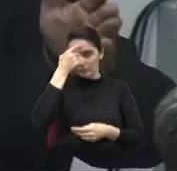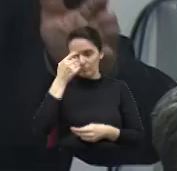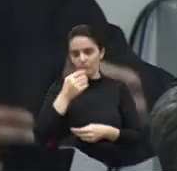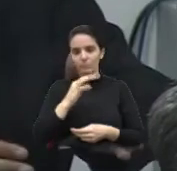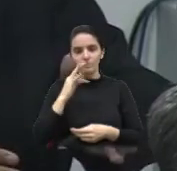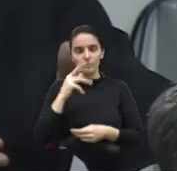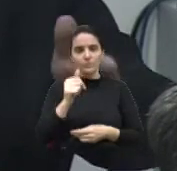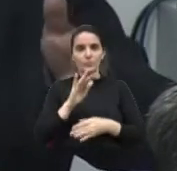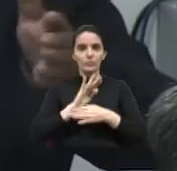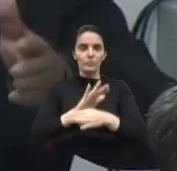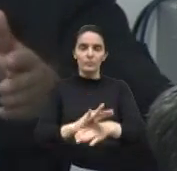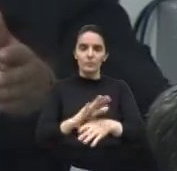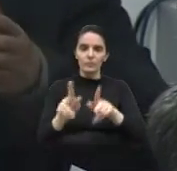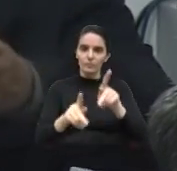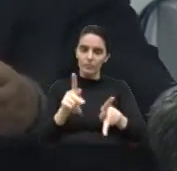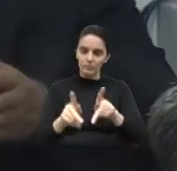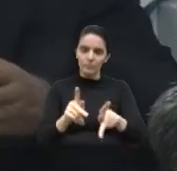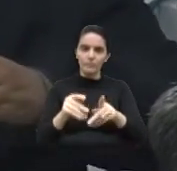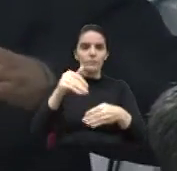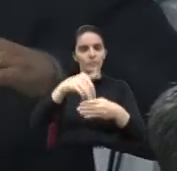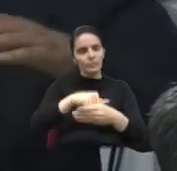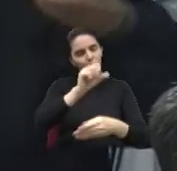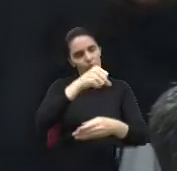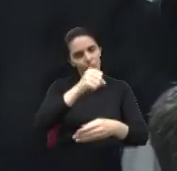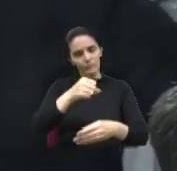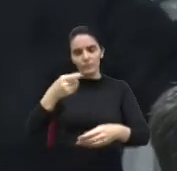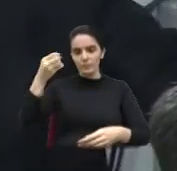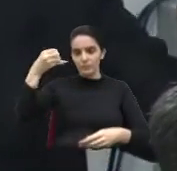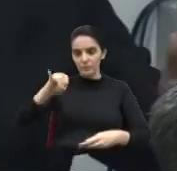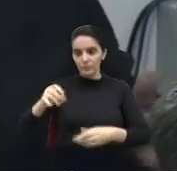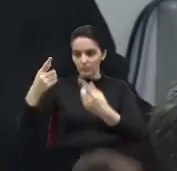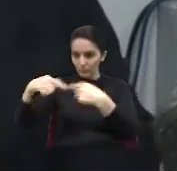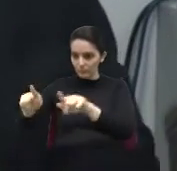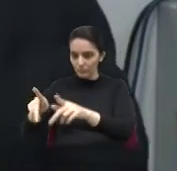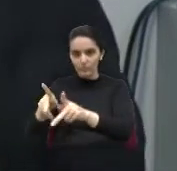população, voto favorável, o que é contrário, voto contrário, independente do